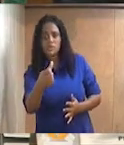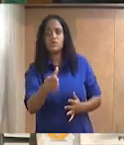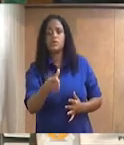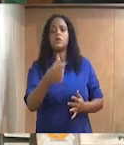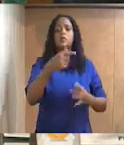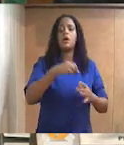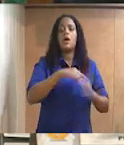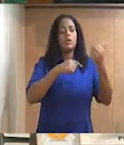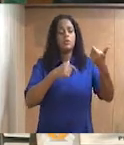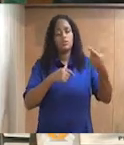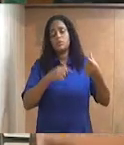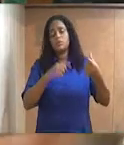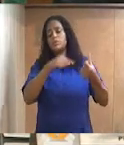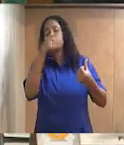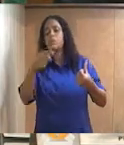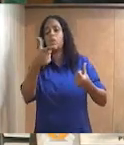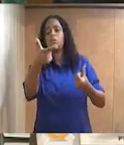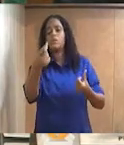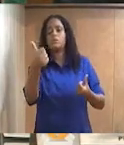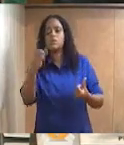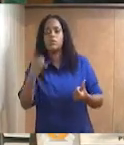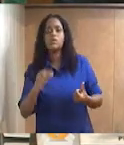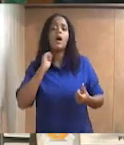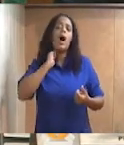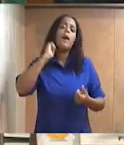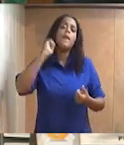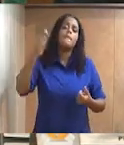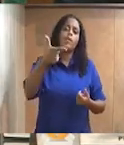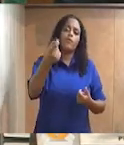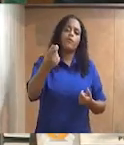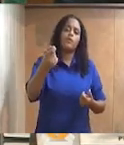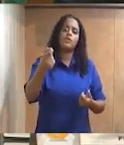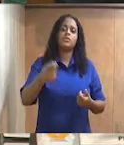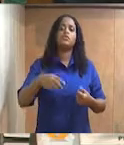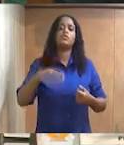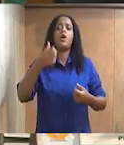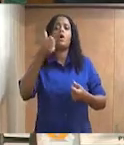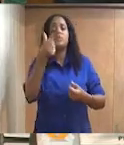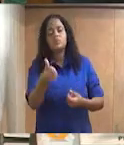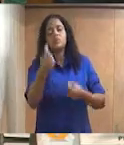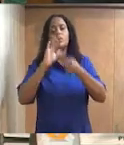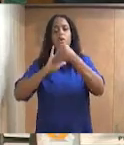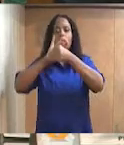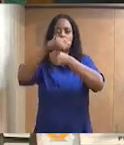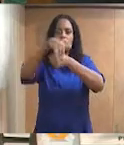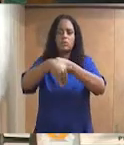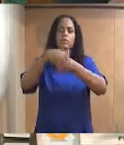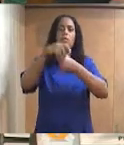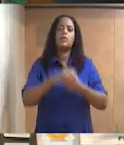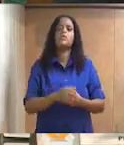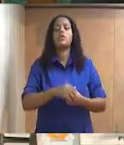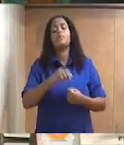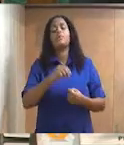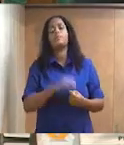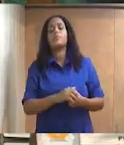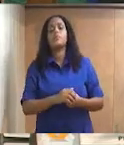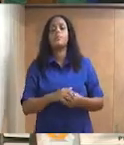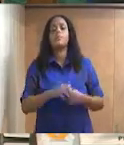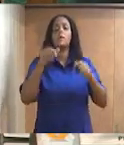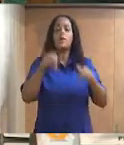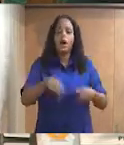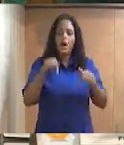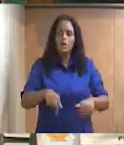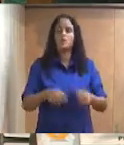2016-2017, que será realizado no dia 20 de abril de 2016, às 18 horas, no plenário Wilson Campos de Macedo, nesta